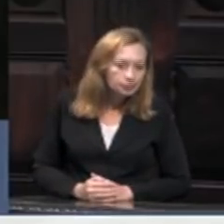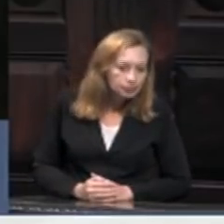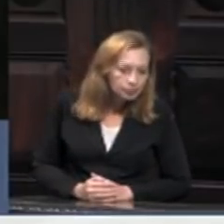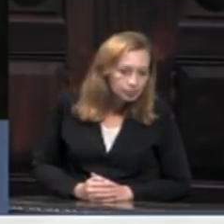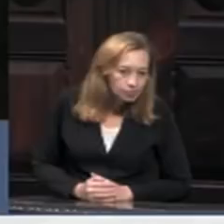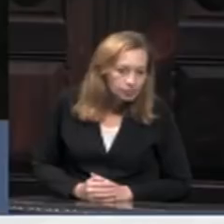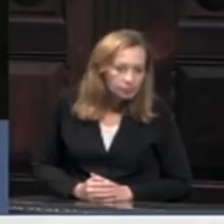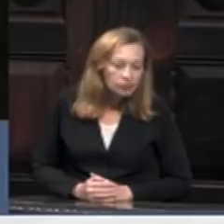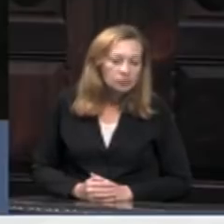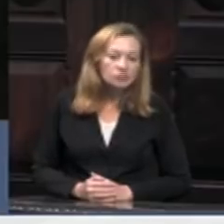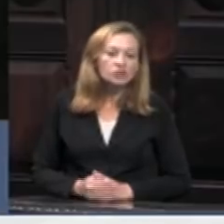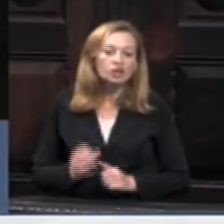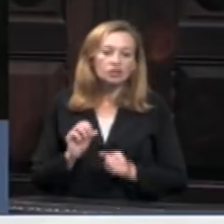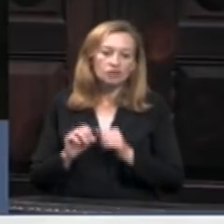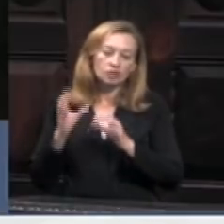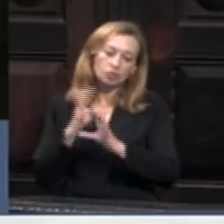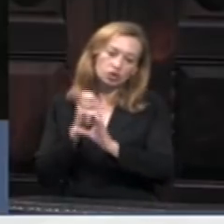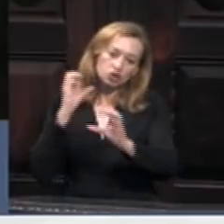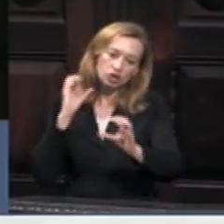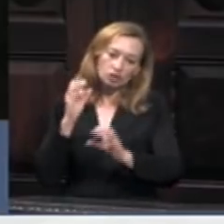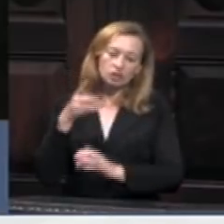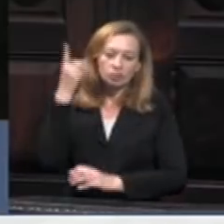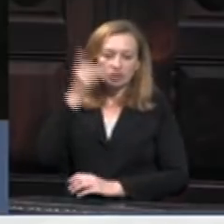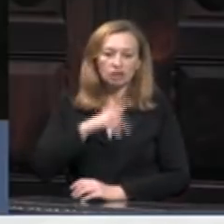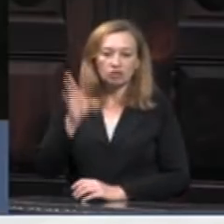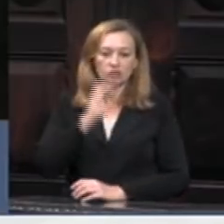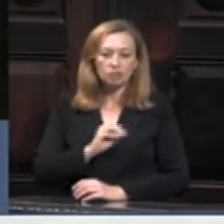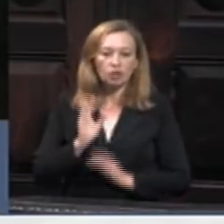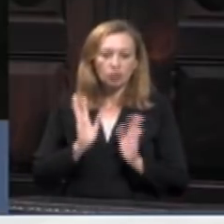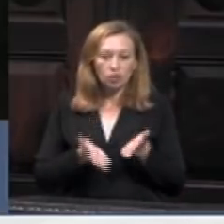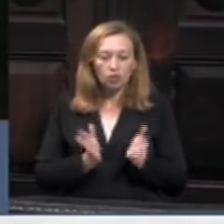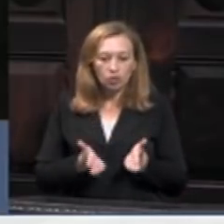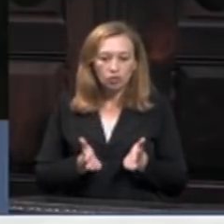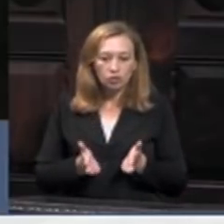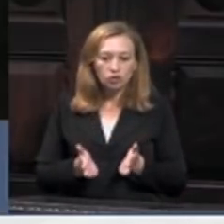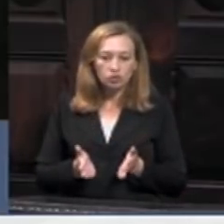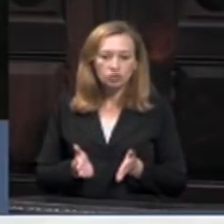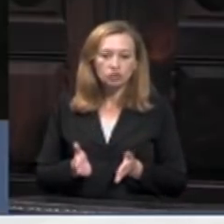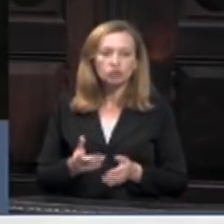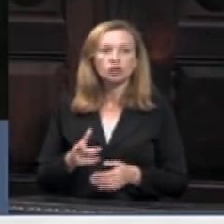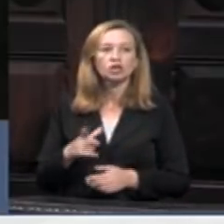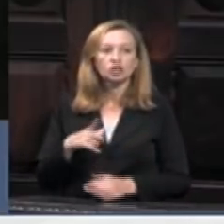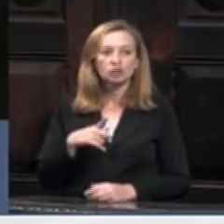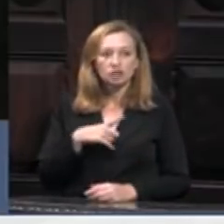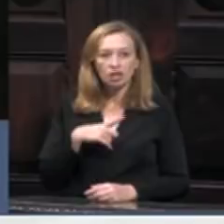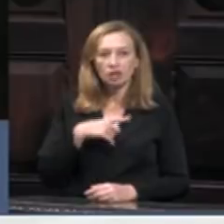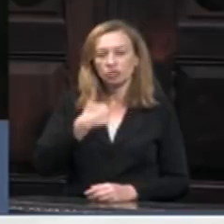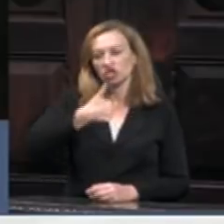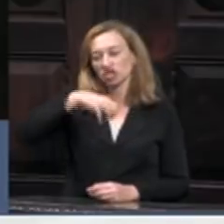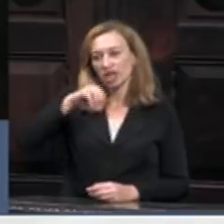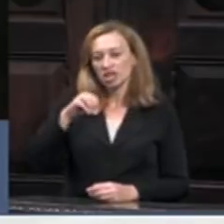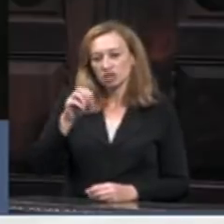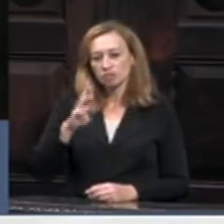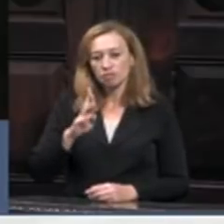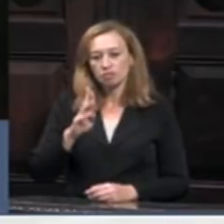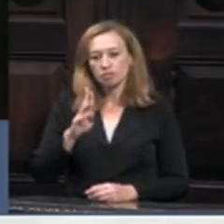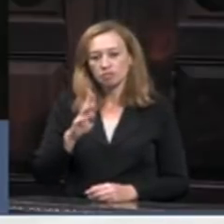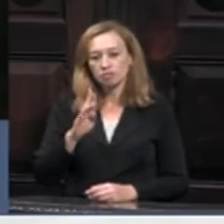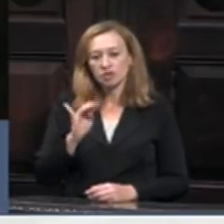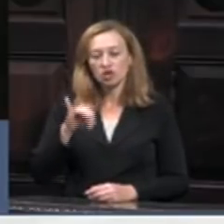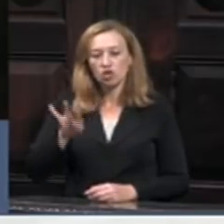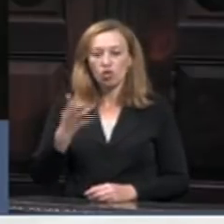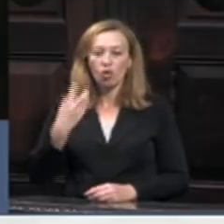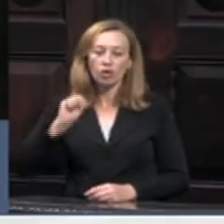pelo engenheiro deputado Luiz Paulo Corrêa da Rocha, hoje estaremos na casa de 10 bilhões, e ainda